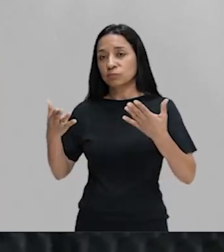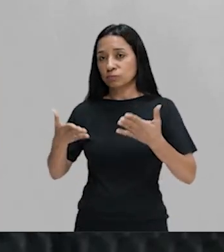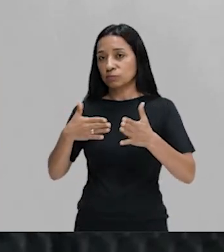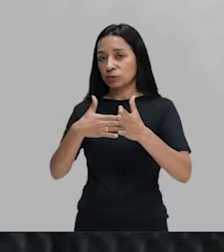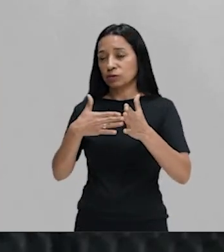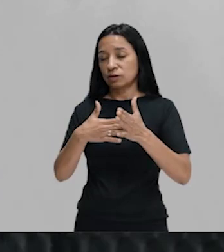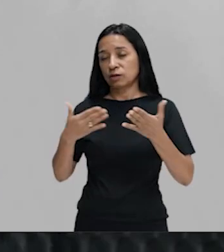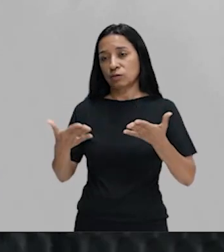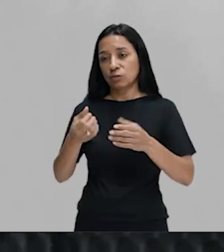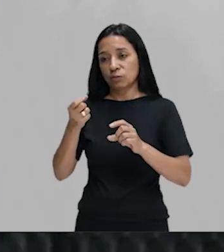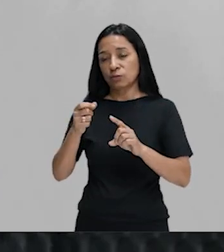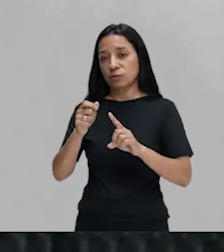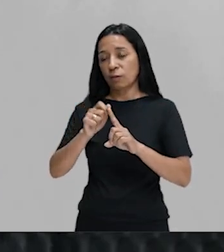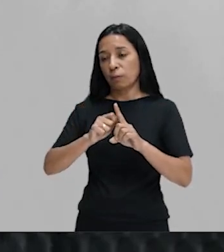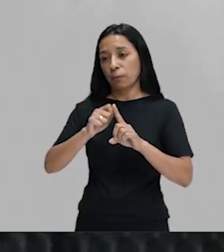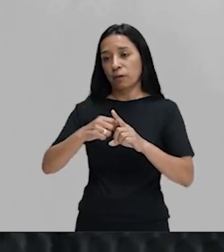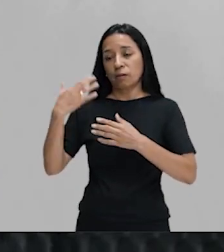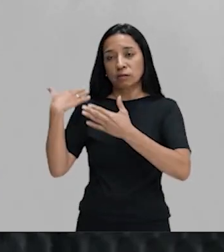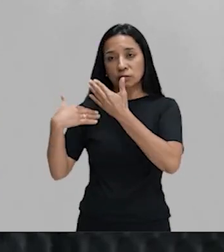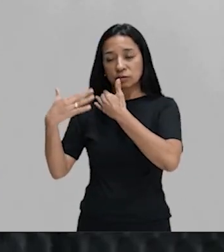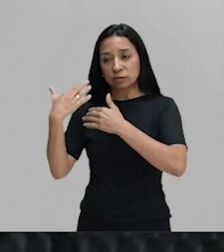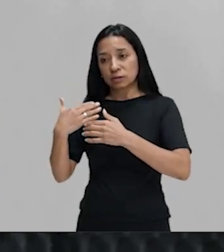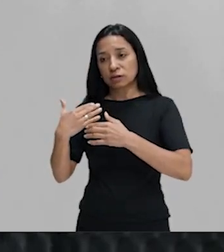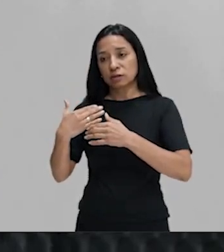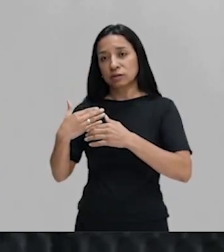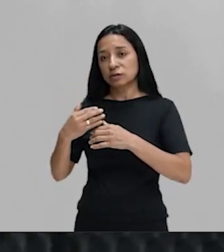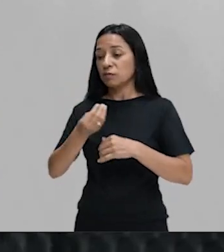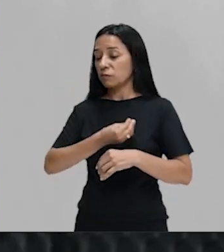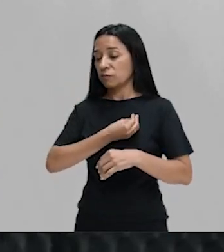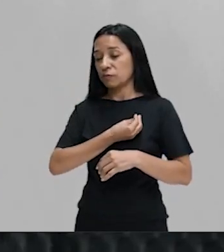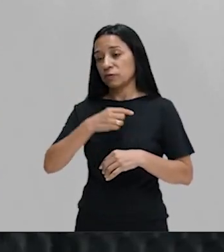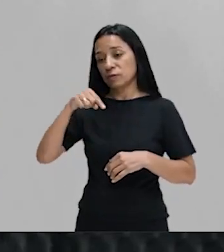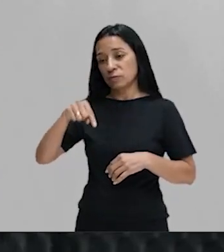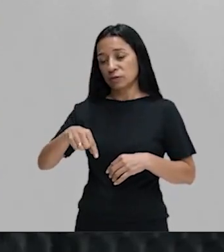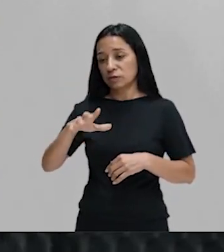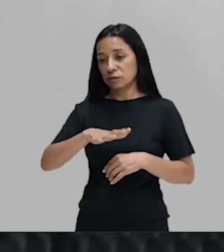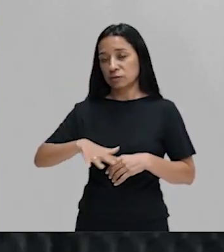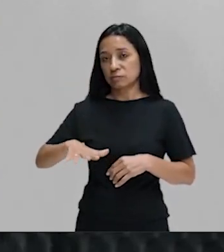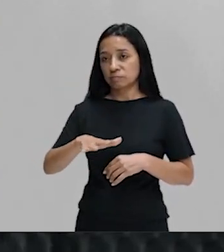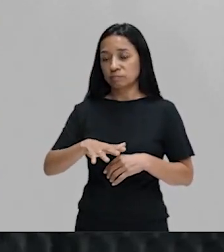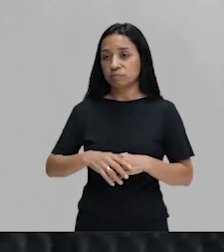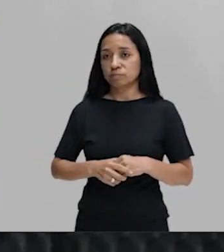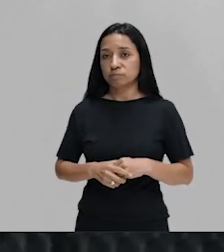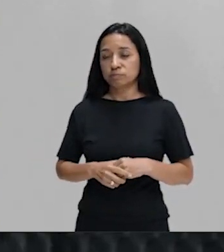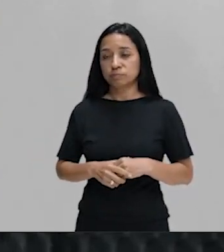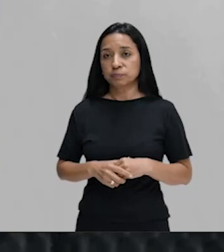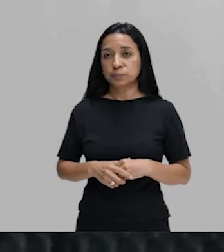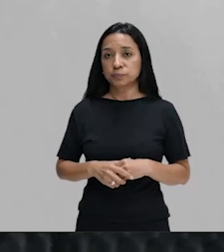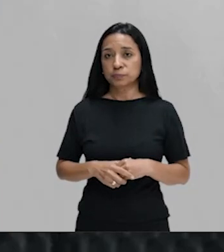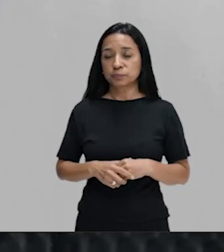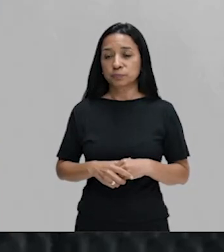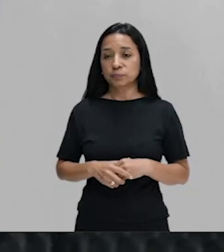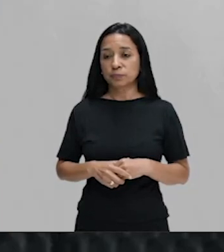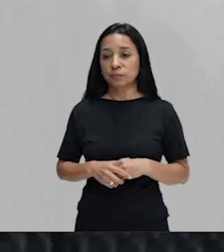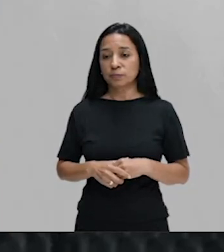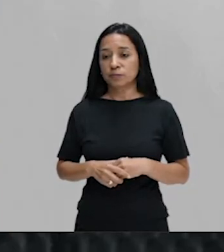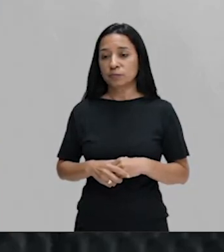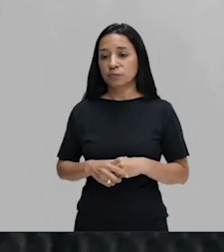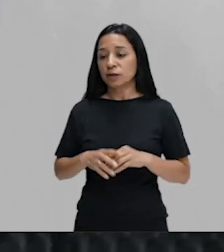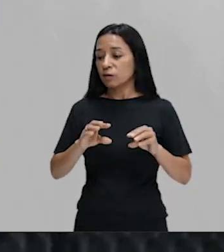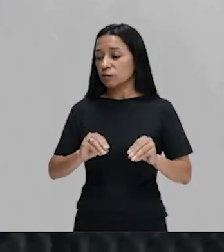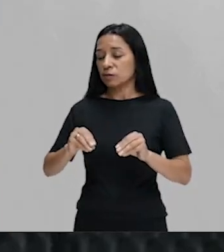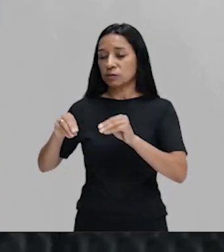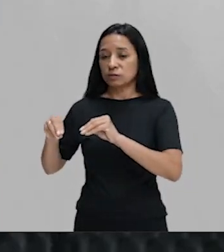até meses atrás, os Estados Unidos estavam, as tropas americanas ainda ocupavam o Afeganistão. Eles se retiraram esse